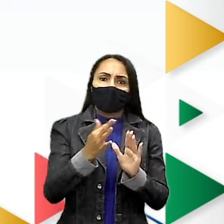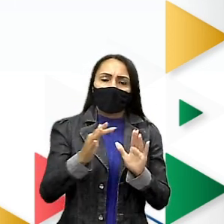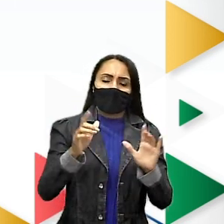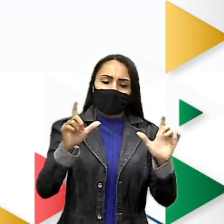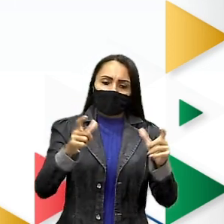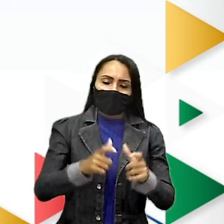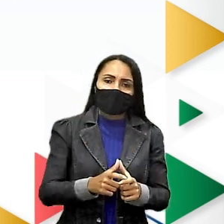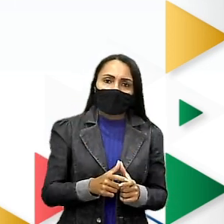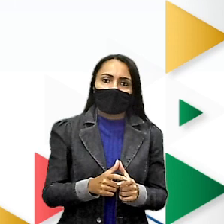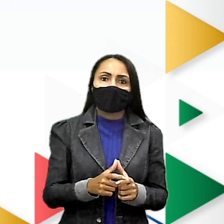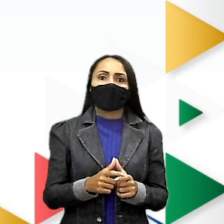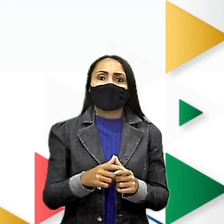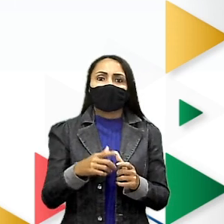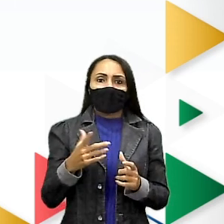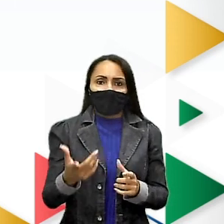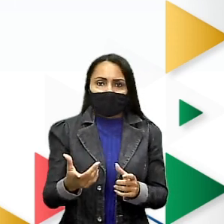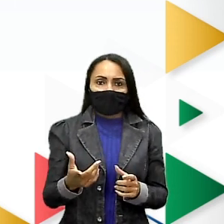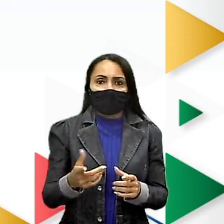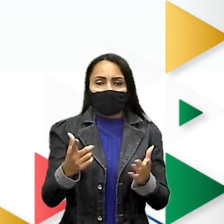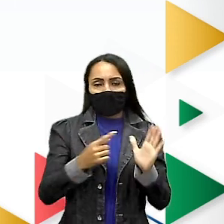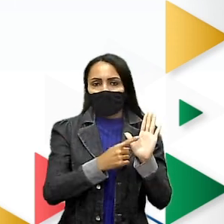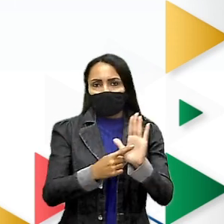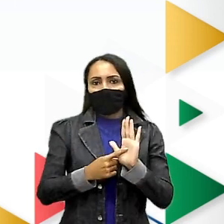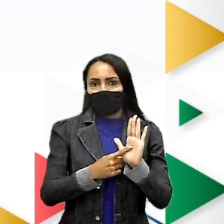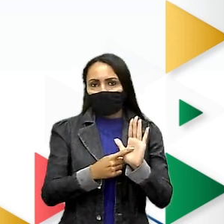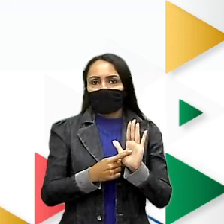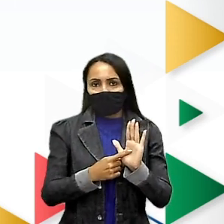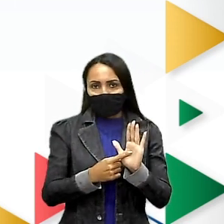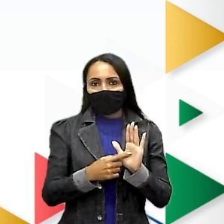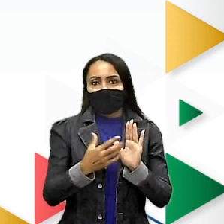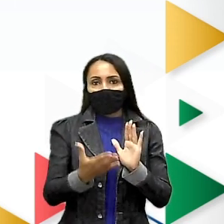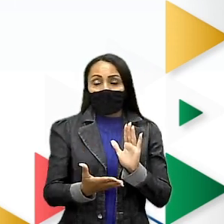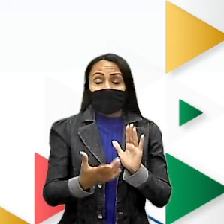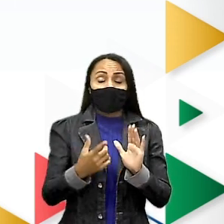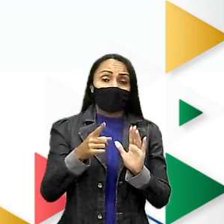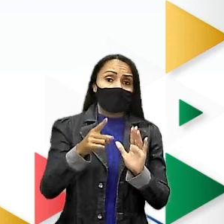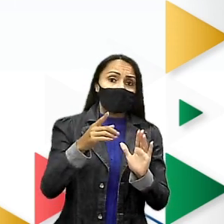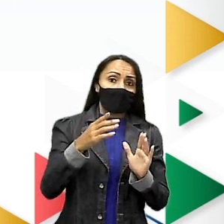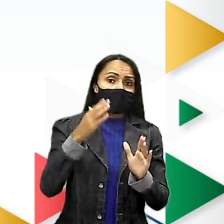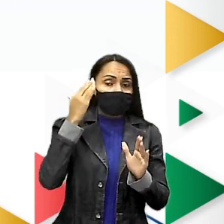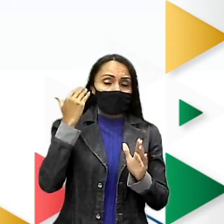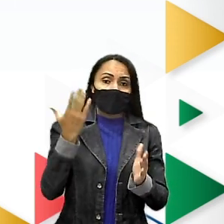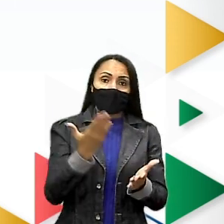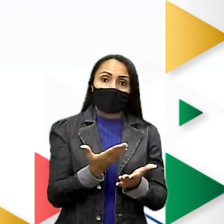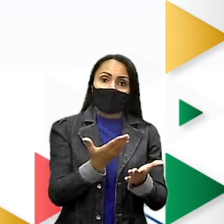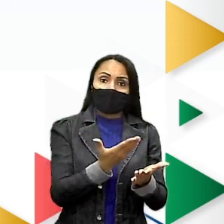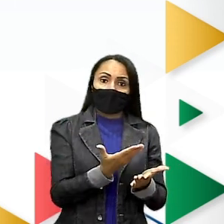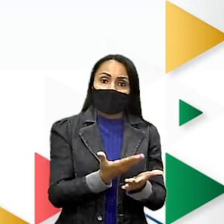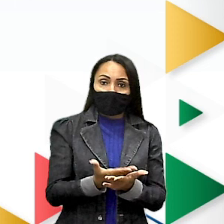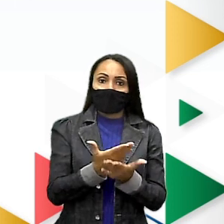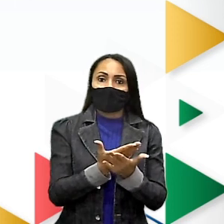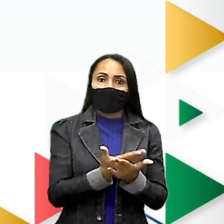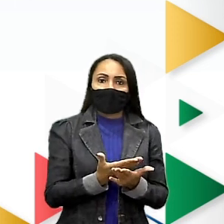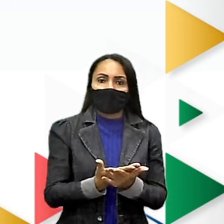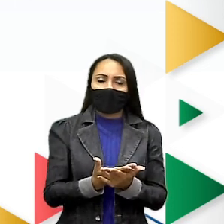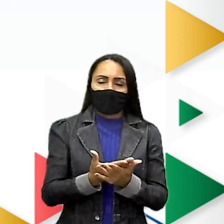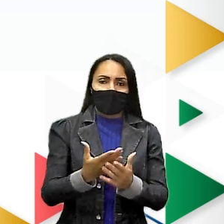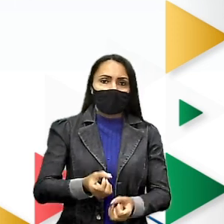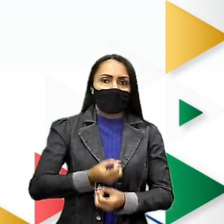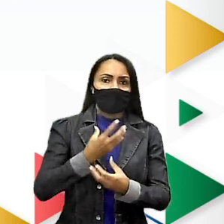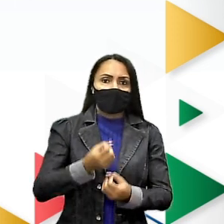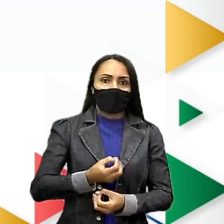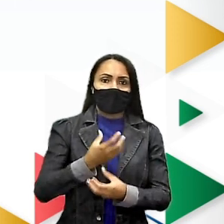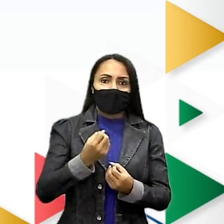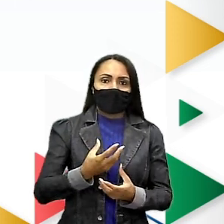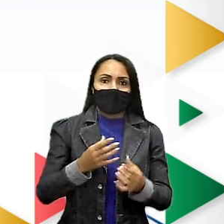reduzida. Então a notação científica é exatamente isso, né? Você sabia que que ela estuda e expressa